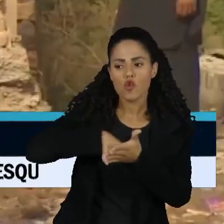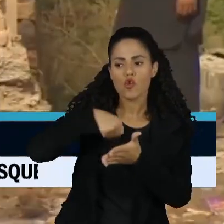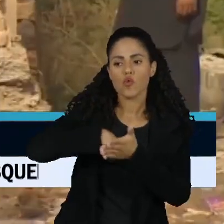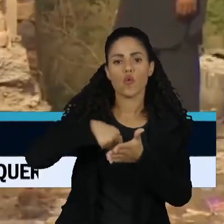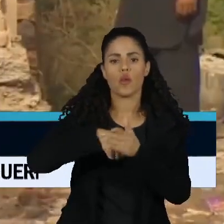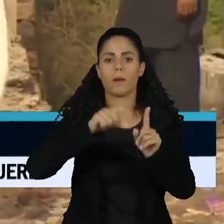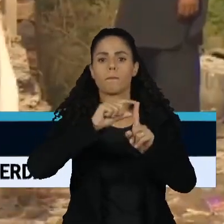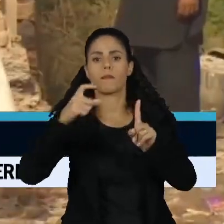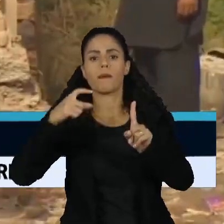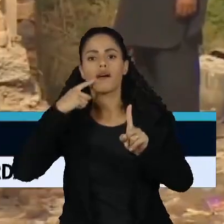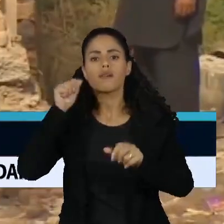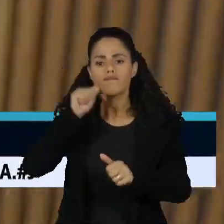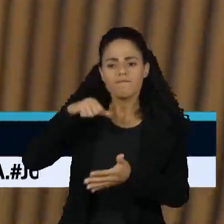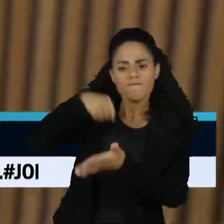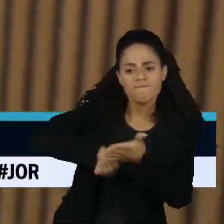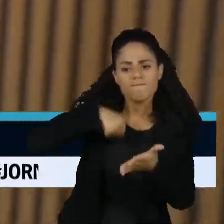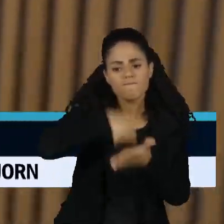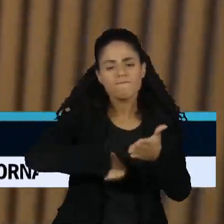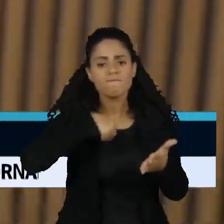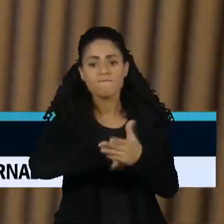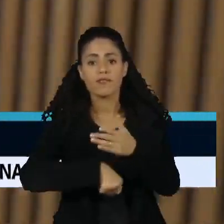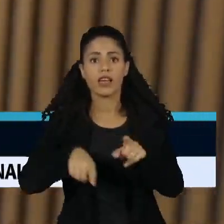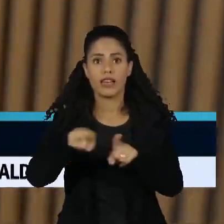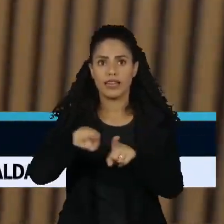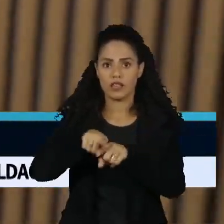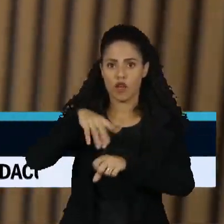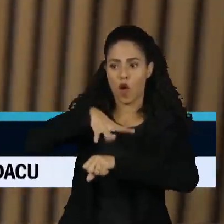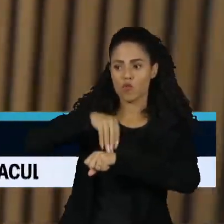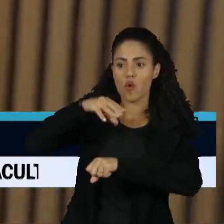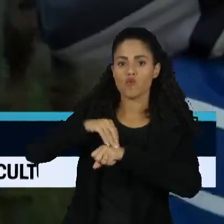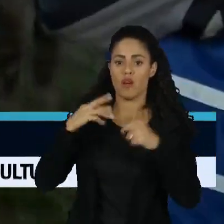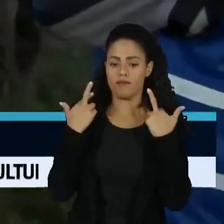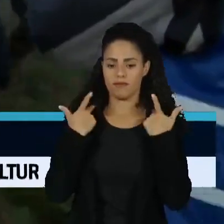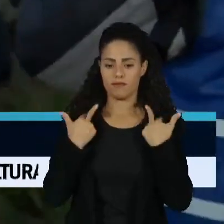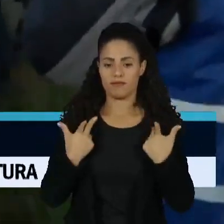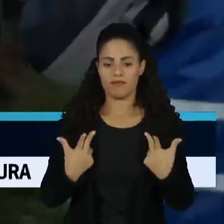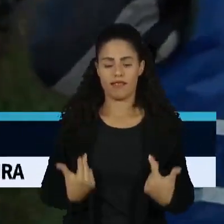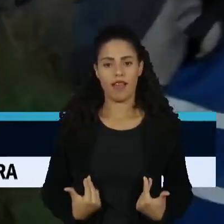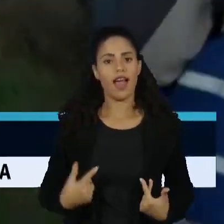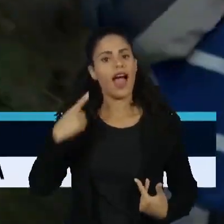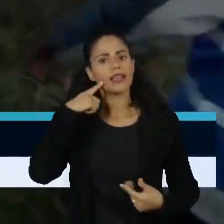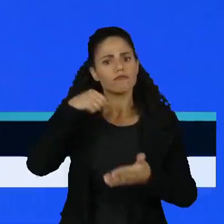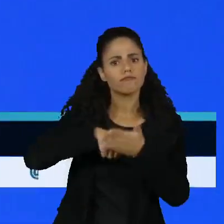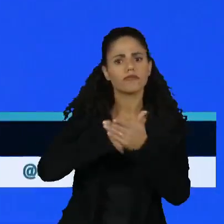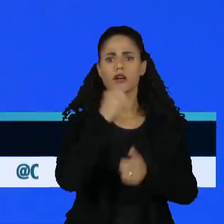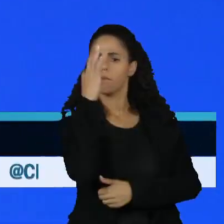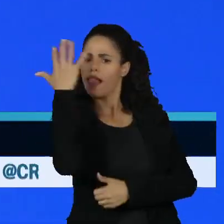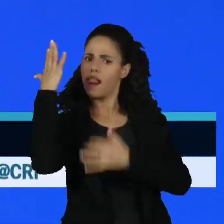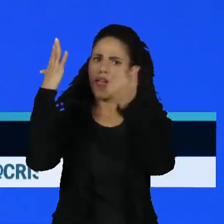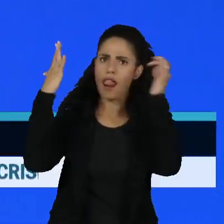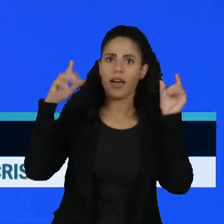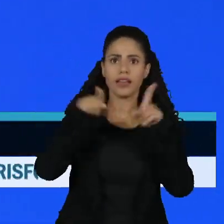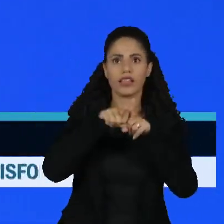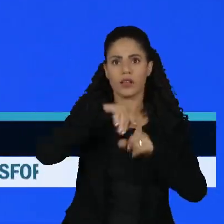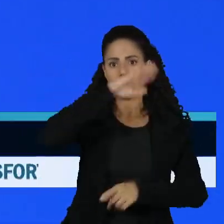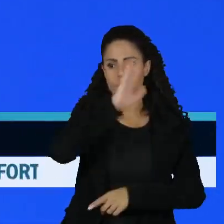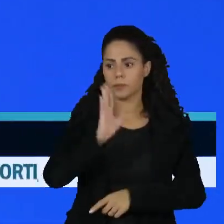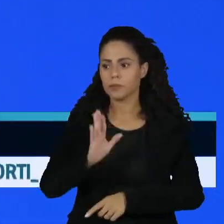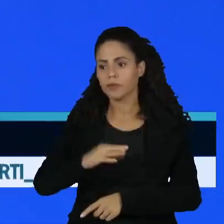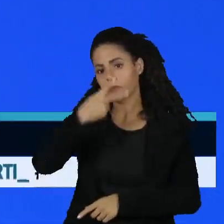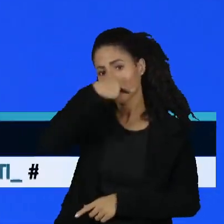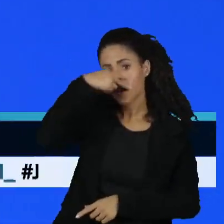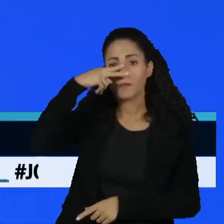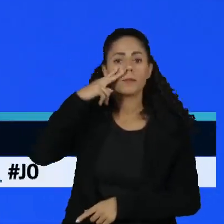de meninas e mulheres a sueca greta tumber milita pelo meio ambiente a brasileira sai